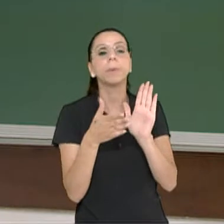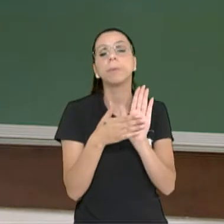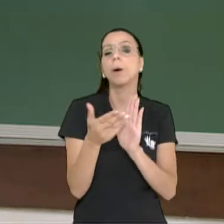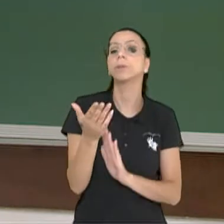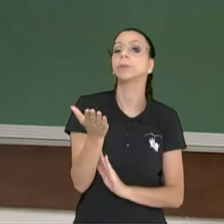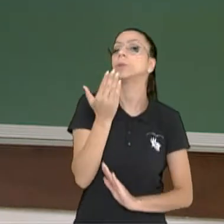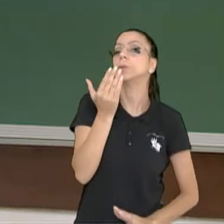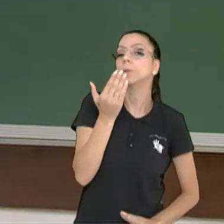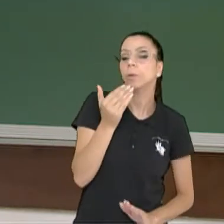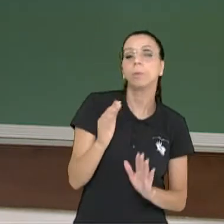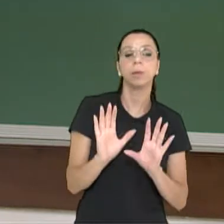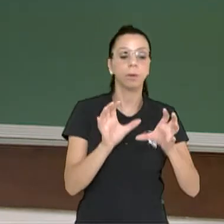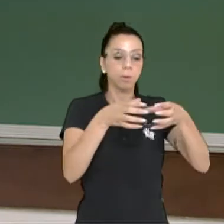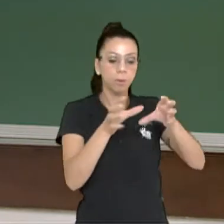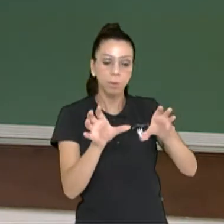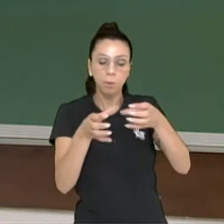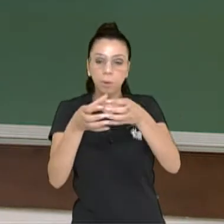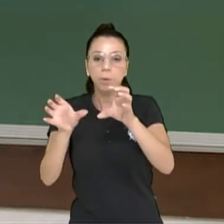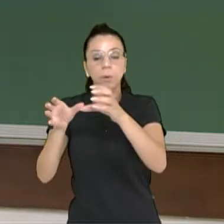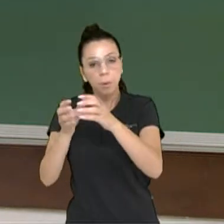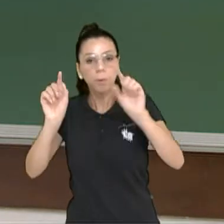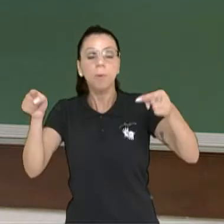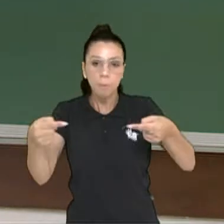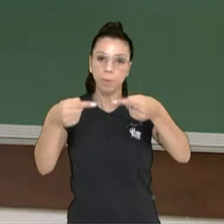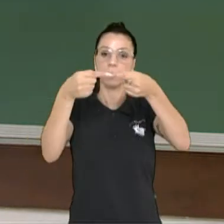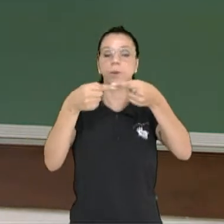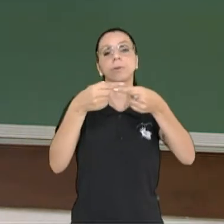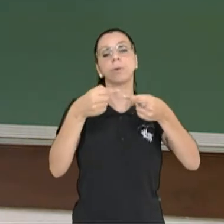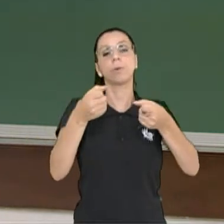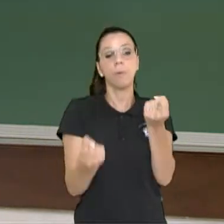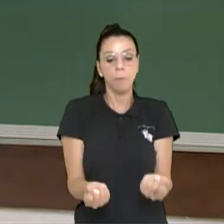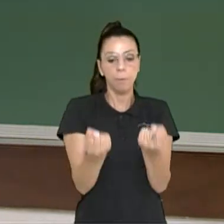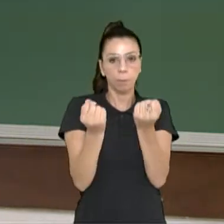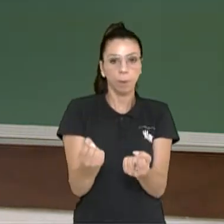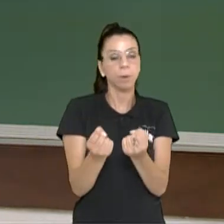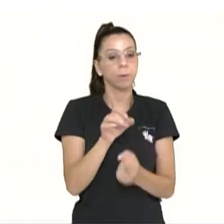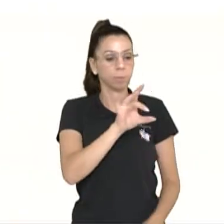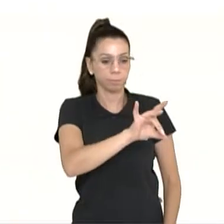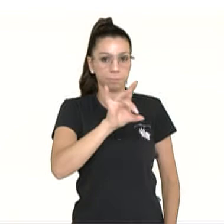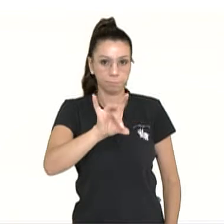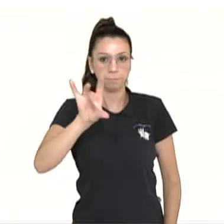um dos grupos, dependendo do peso de cada um. Então, como primeiro passo,